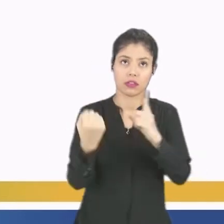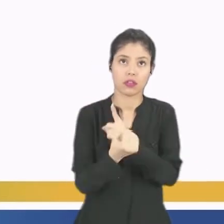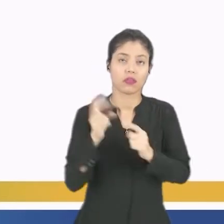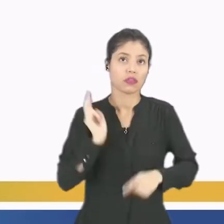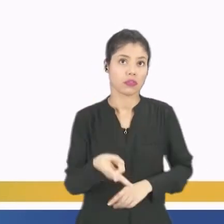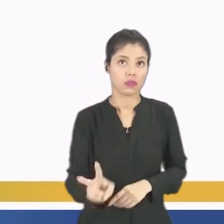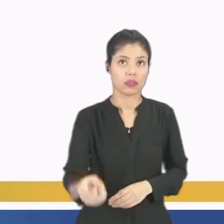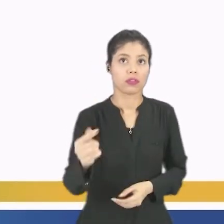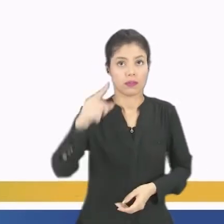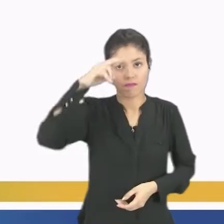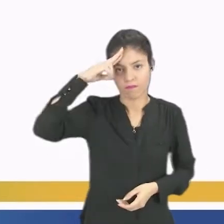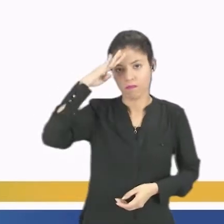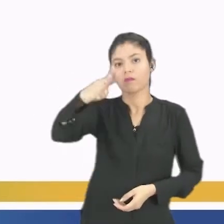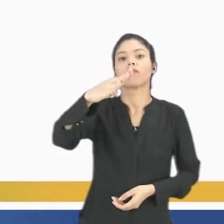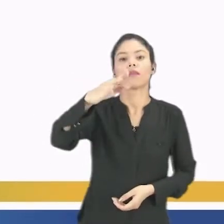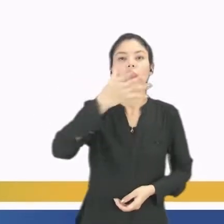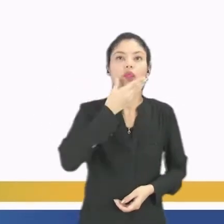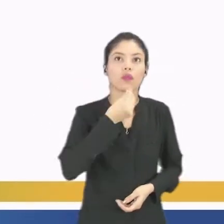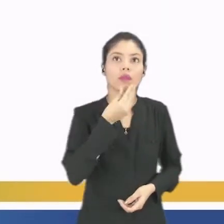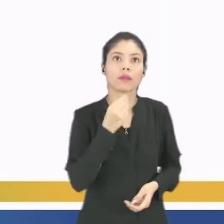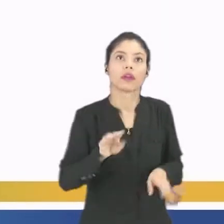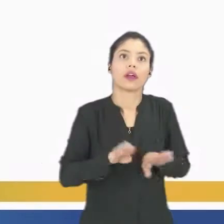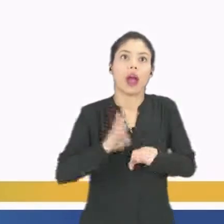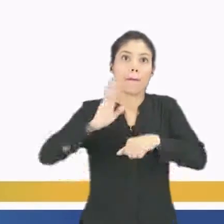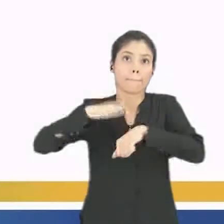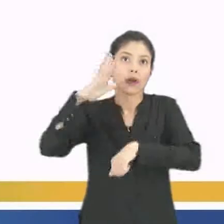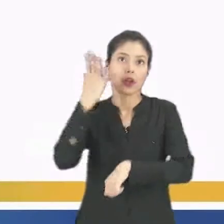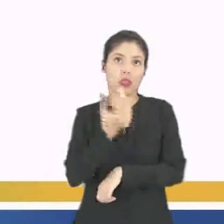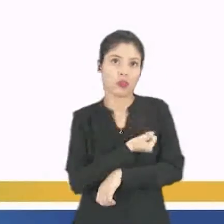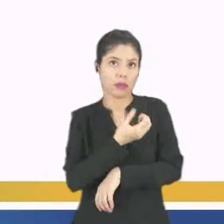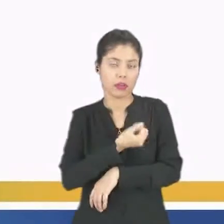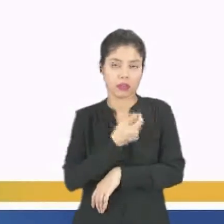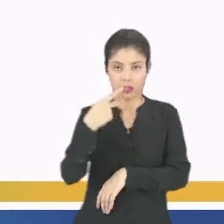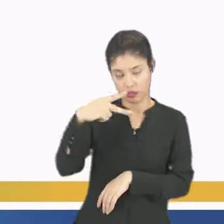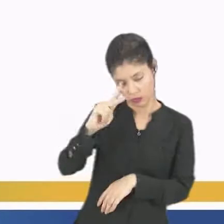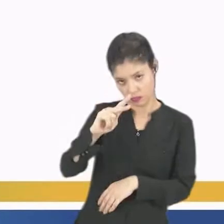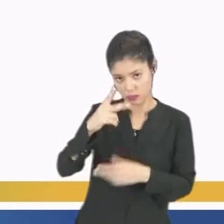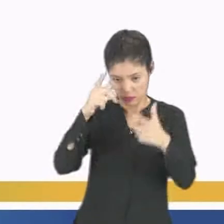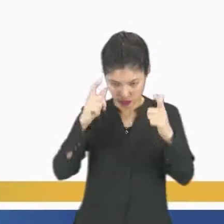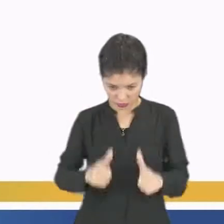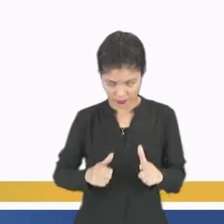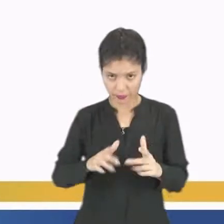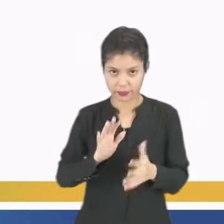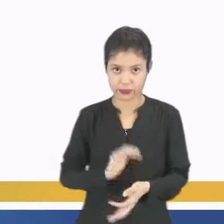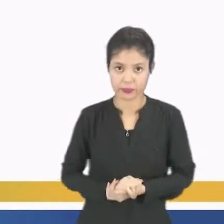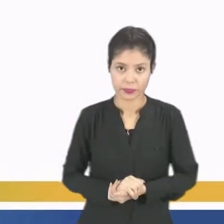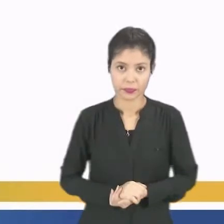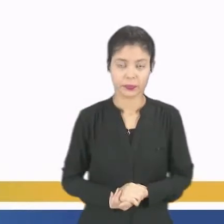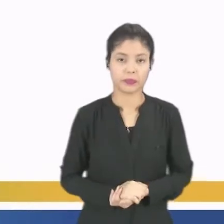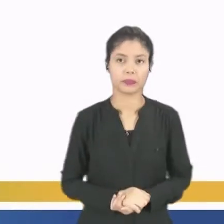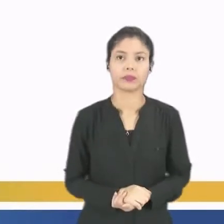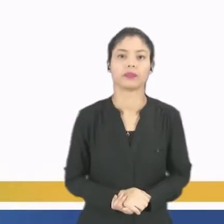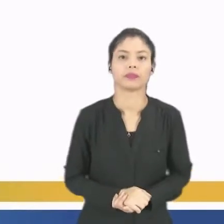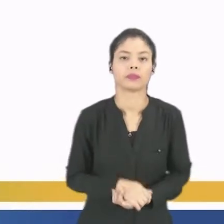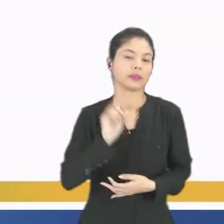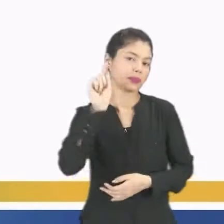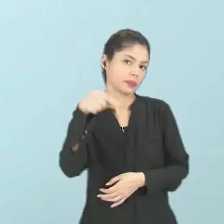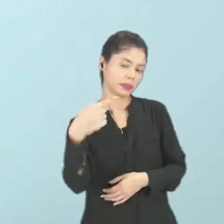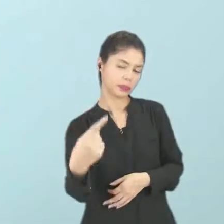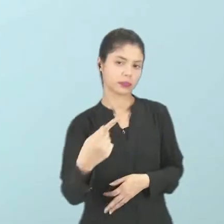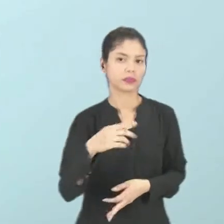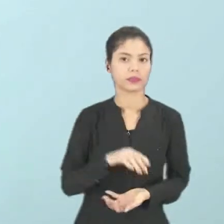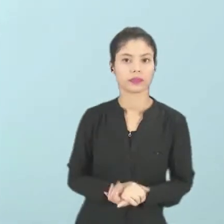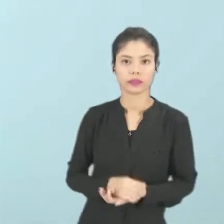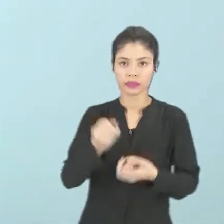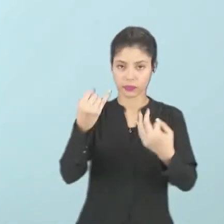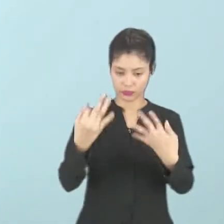sociais continuam dominados por homens, que são maioria em número na sua ocupação. Além